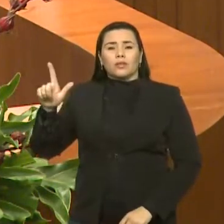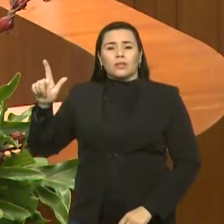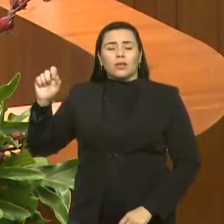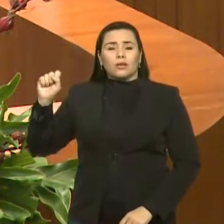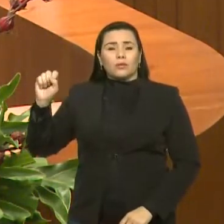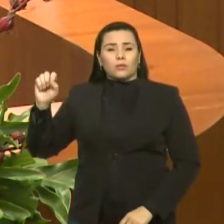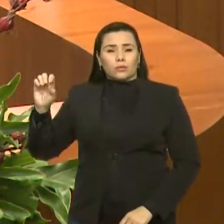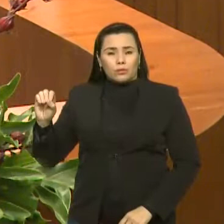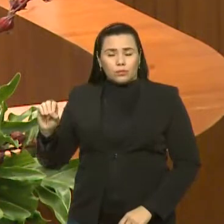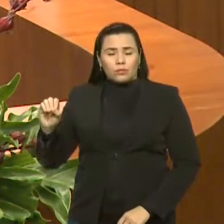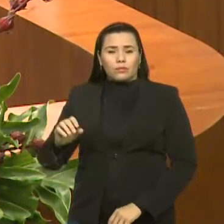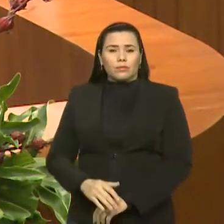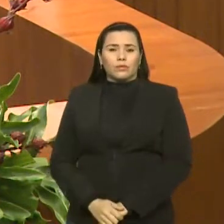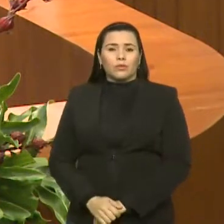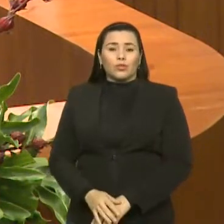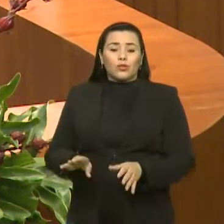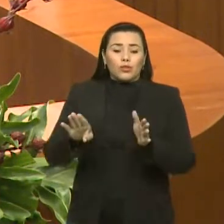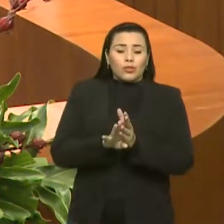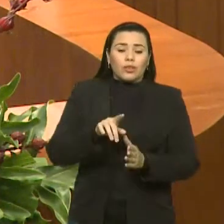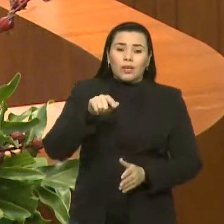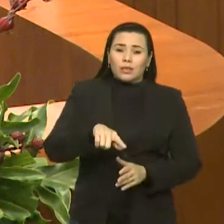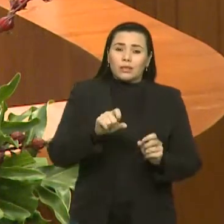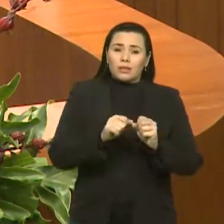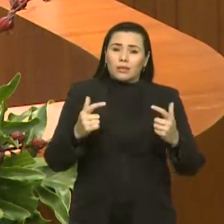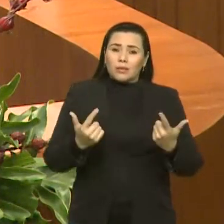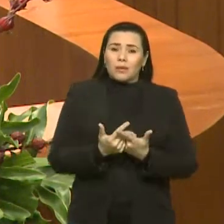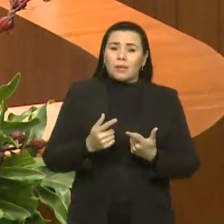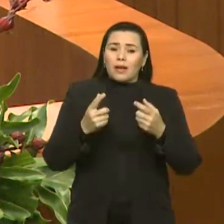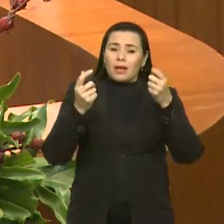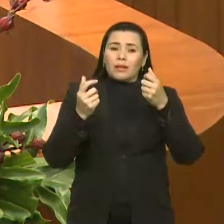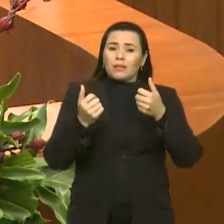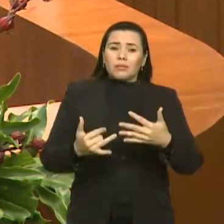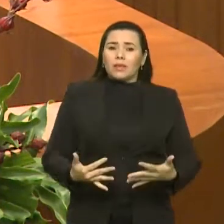aqui saudar e agradecer ao capitão Januário, que tem feito um